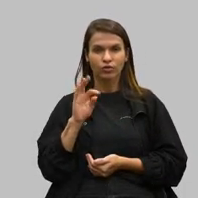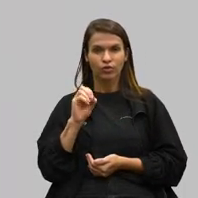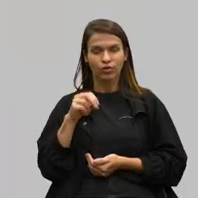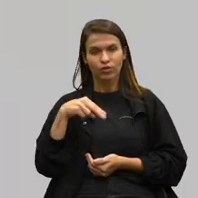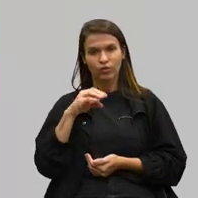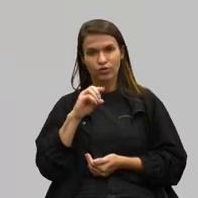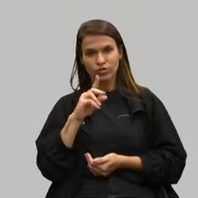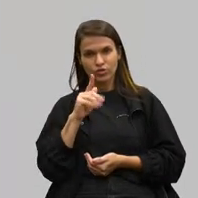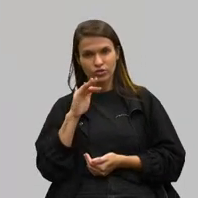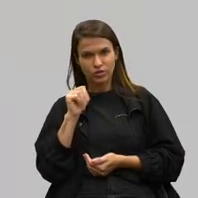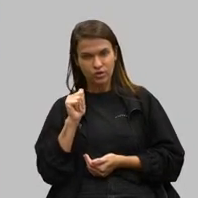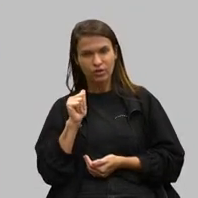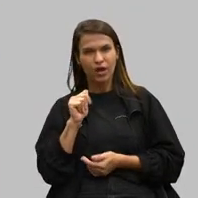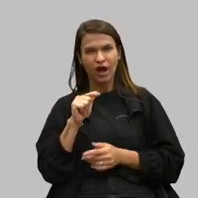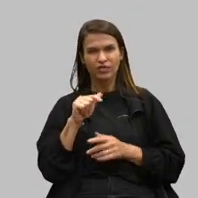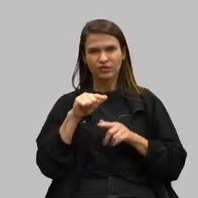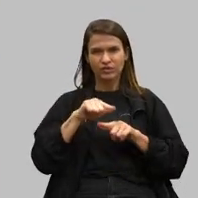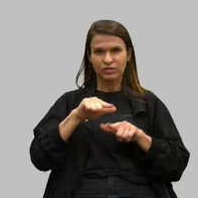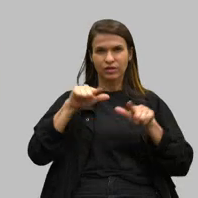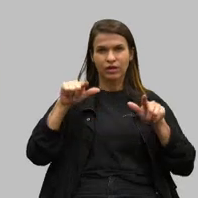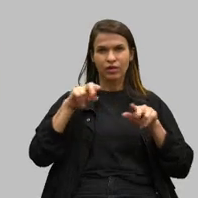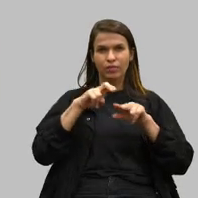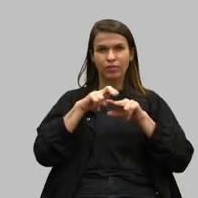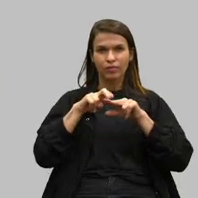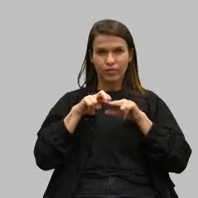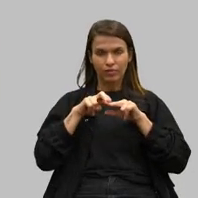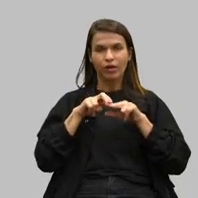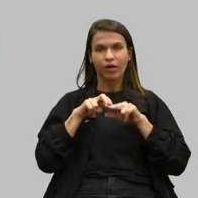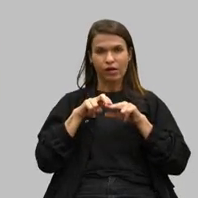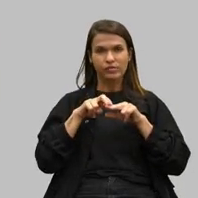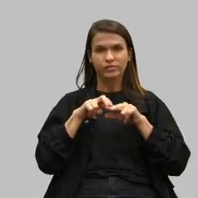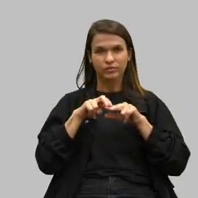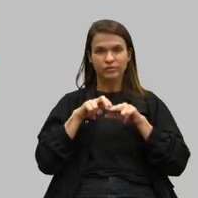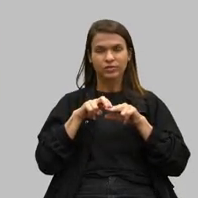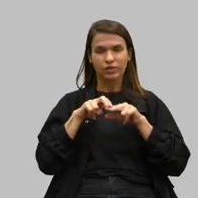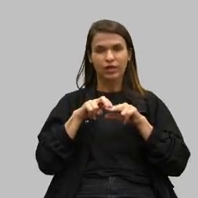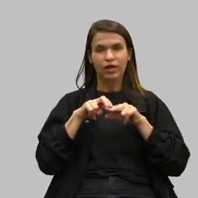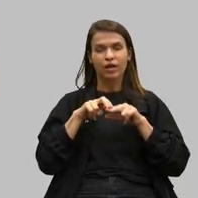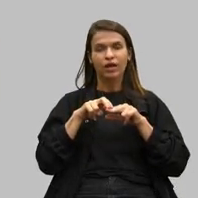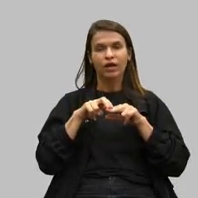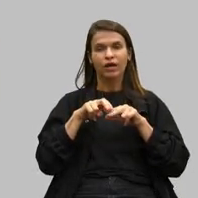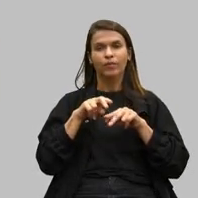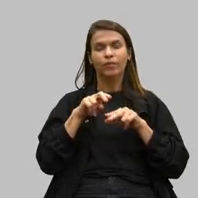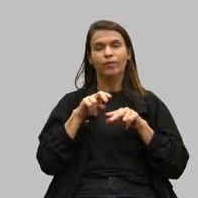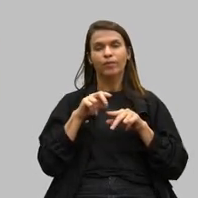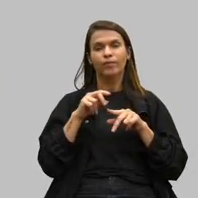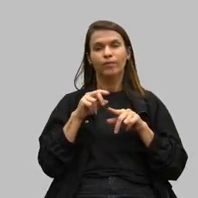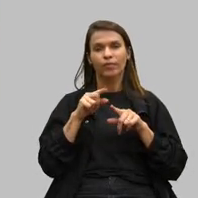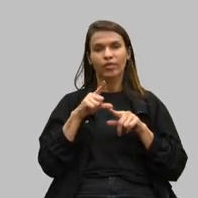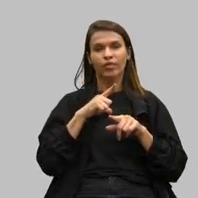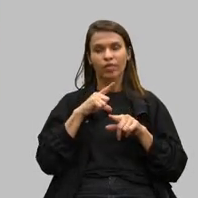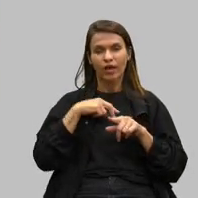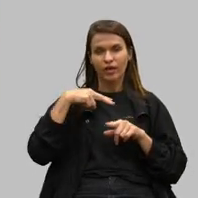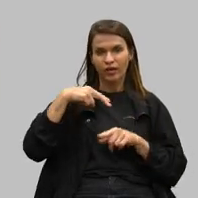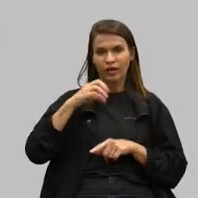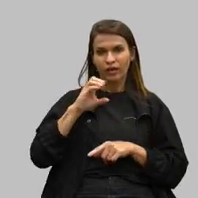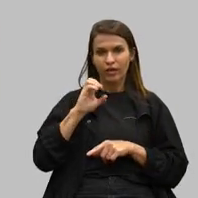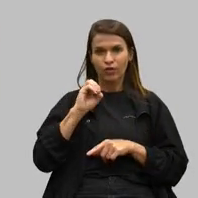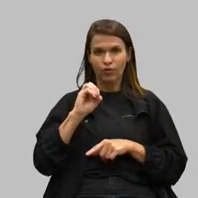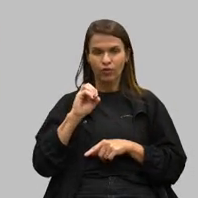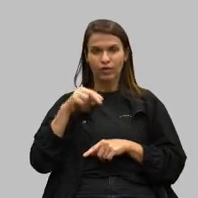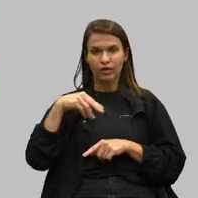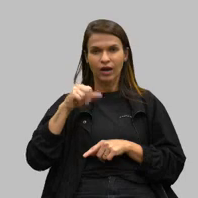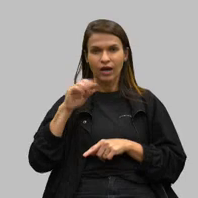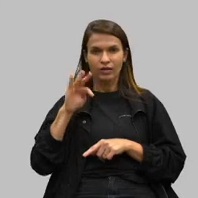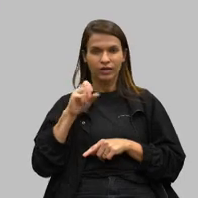Esses vazios são geralmente de unidade de cuidados intermediários, canguru e convencional, porque UTI neonatal nós temos muito, mas nós não temos a